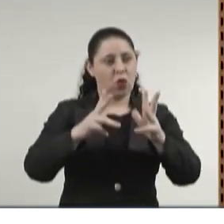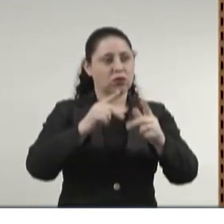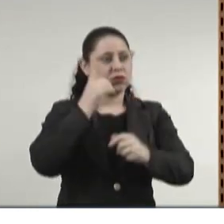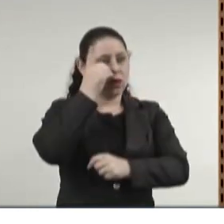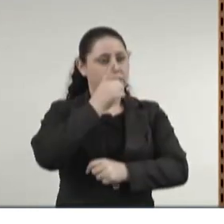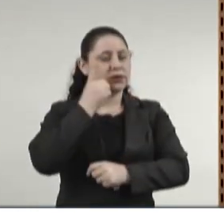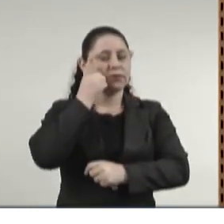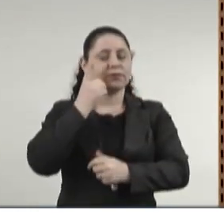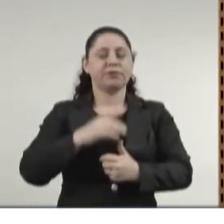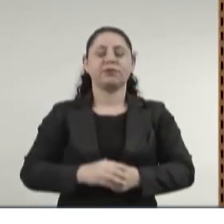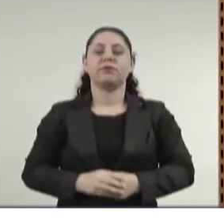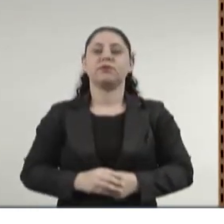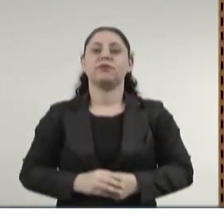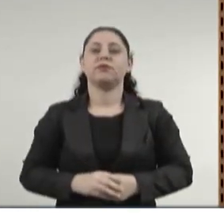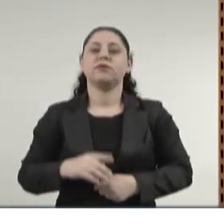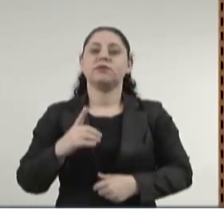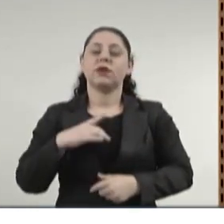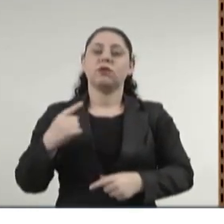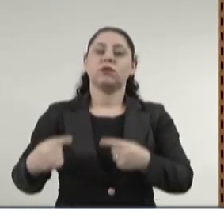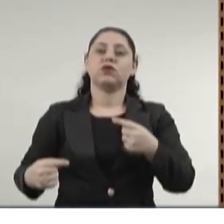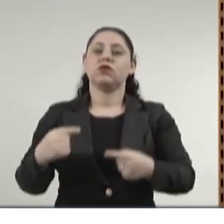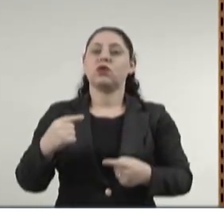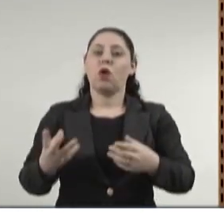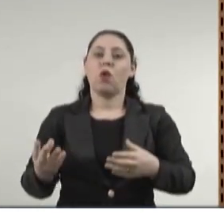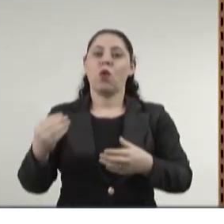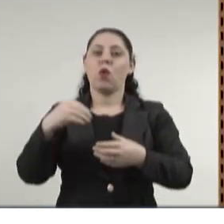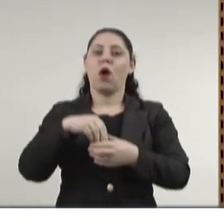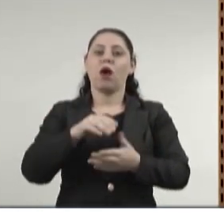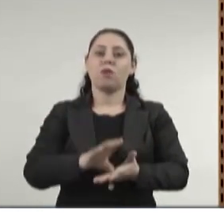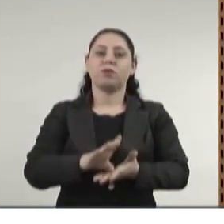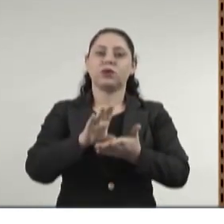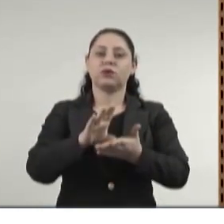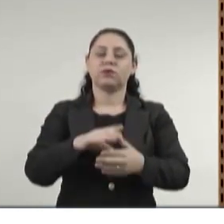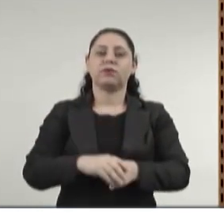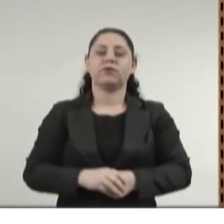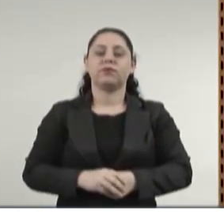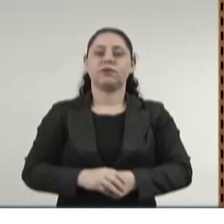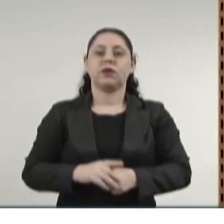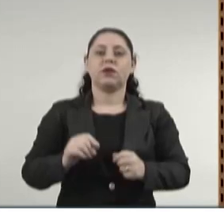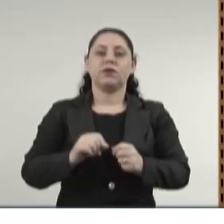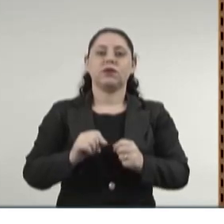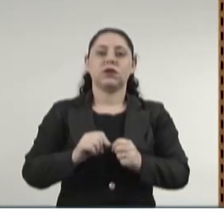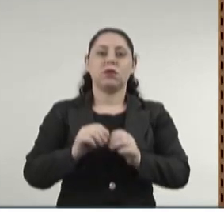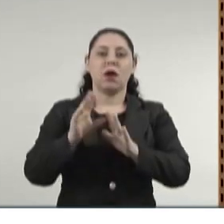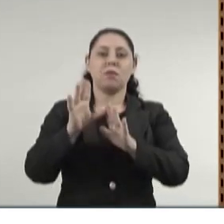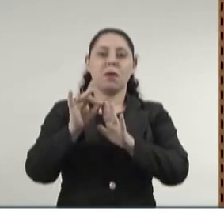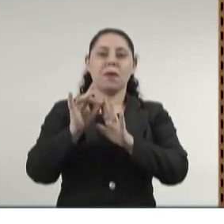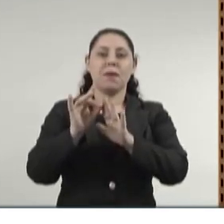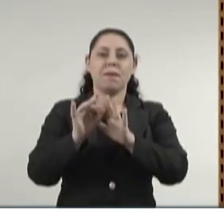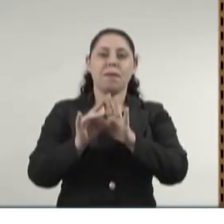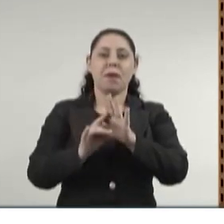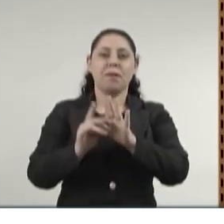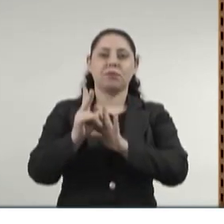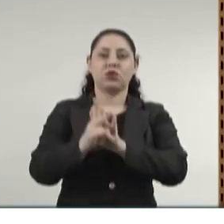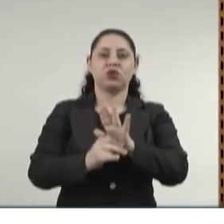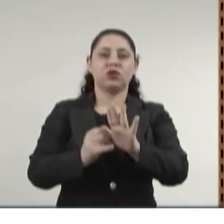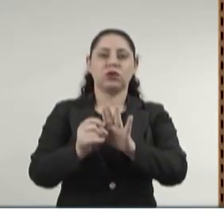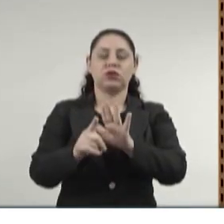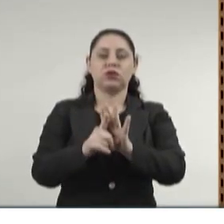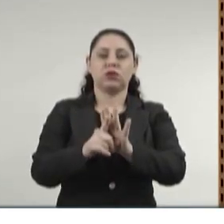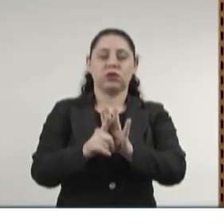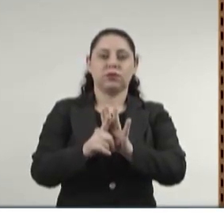os deputados, para ter uma discussão interna da comissão. Nós fizemos uma minuta de um projeto de